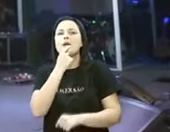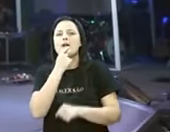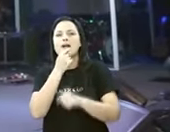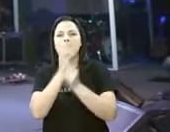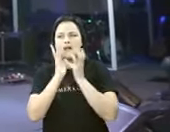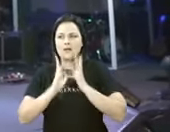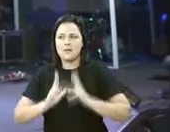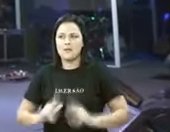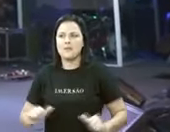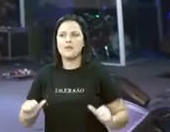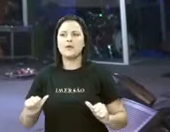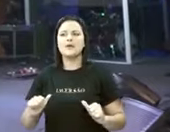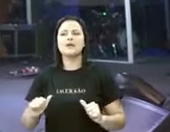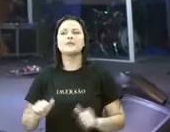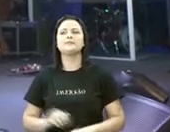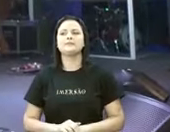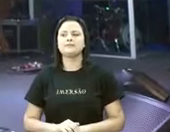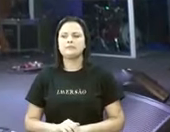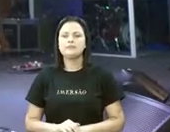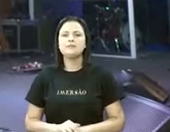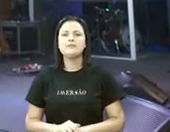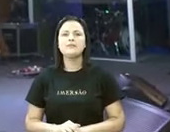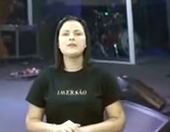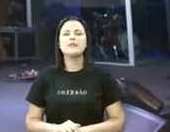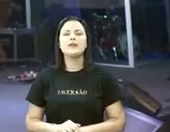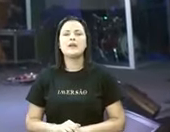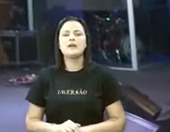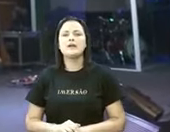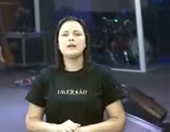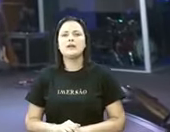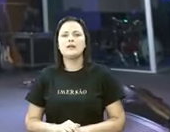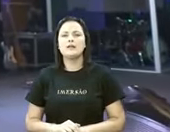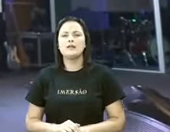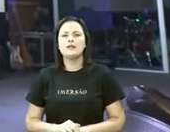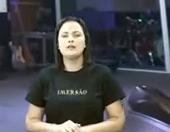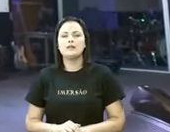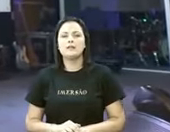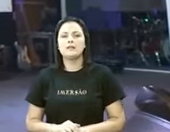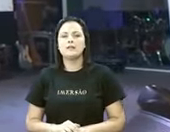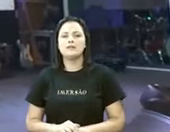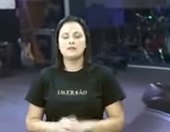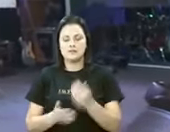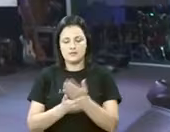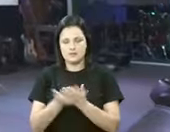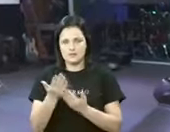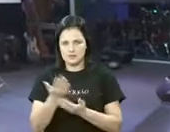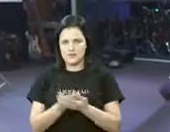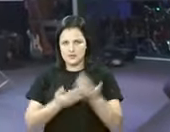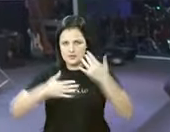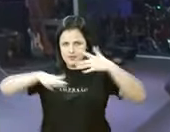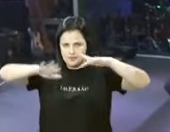O que o altar está dizendo? O que te faltava para viver o chamado, eu te entreguei. Estende a mão assim.